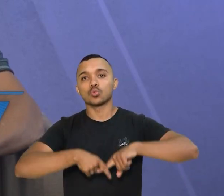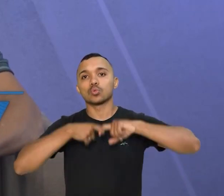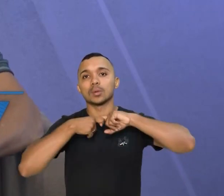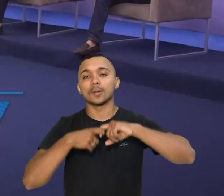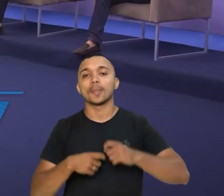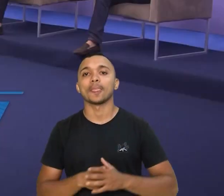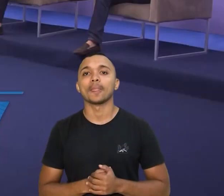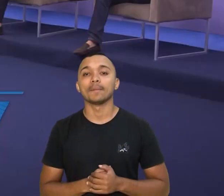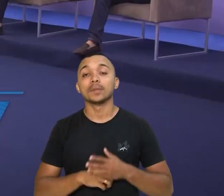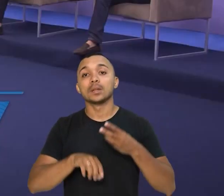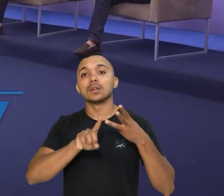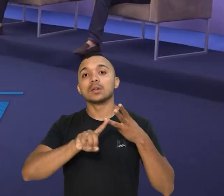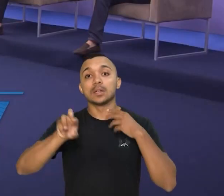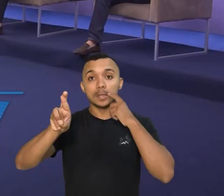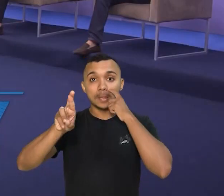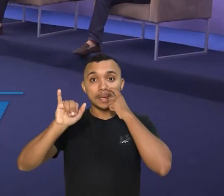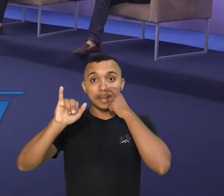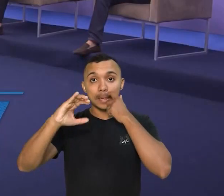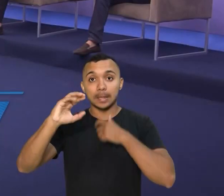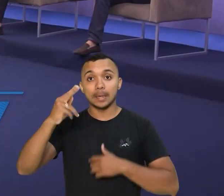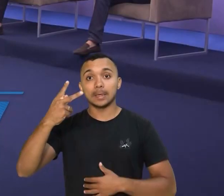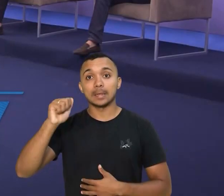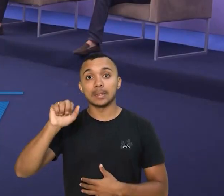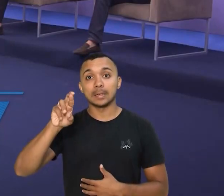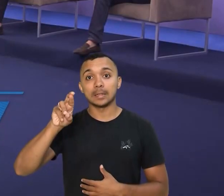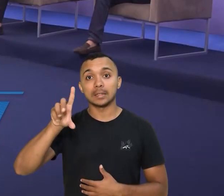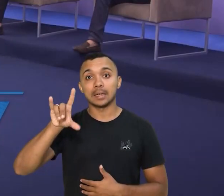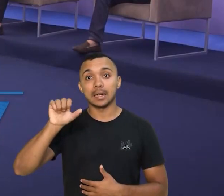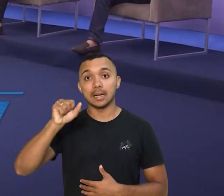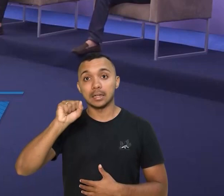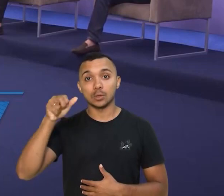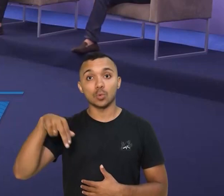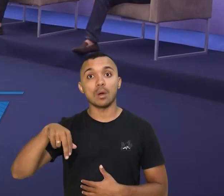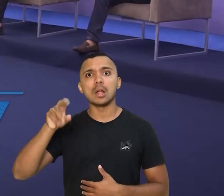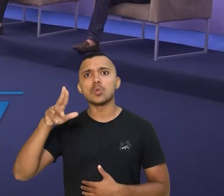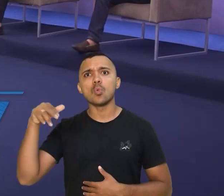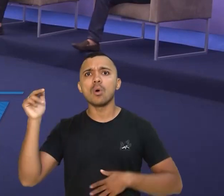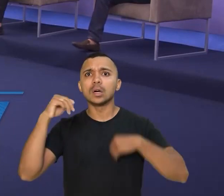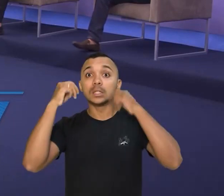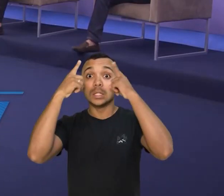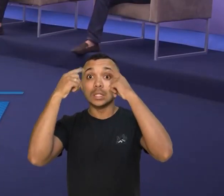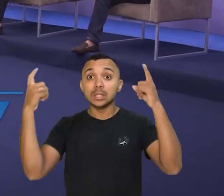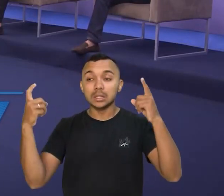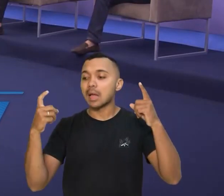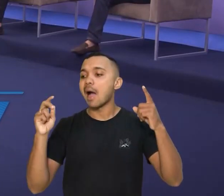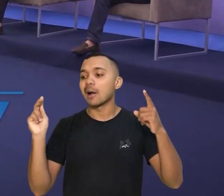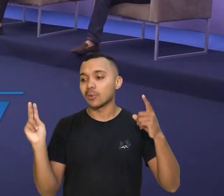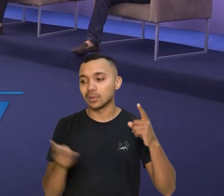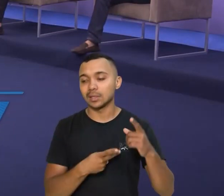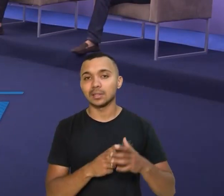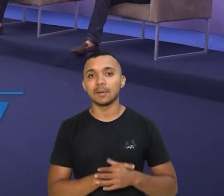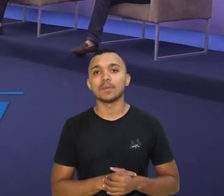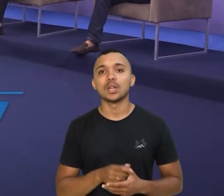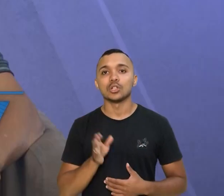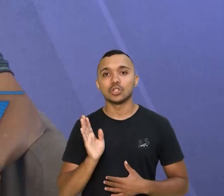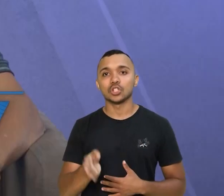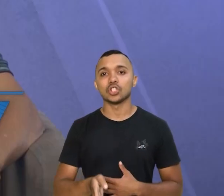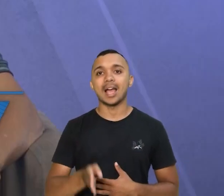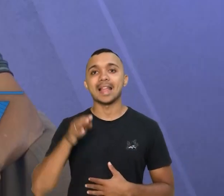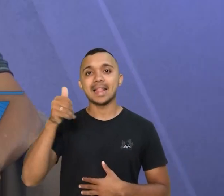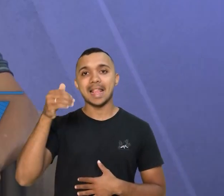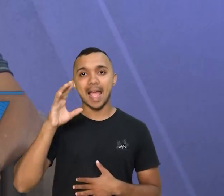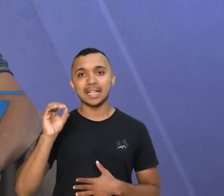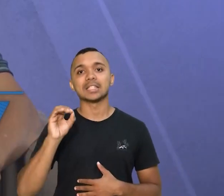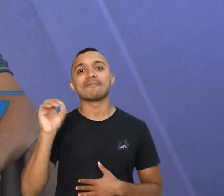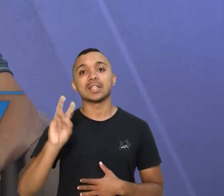dizer? O Richardson, que nunca foi um jogador quase todo violento, toma cartão. Tudo, já é mas a segunda temporada. Série. Em 10 jogos, já é a segunda